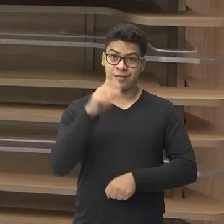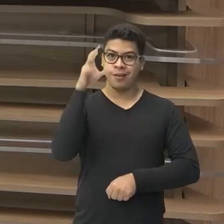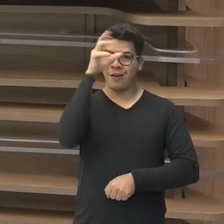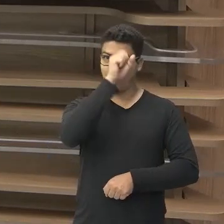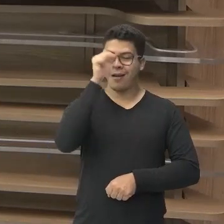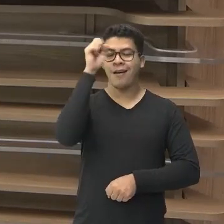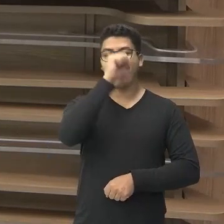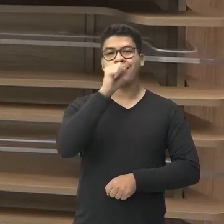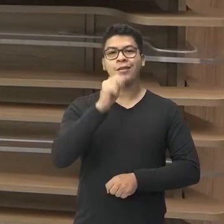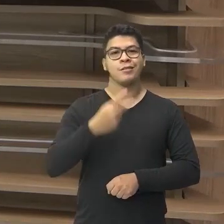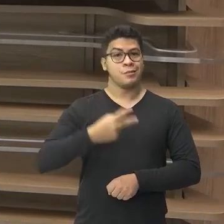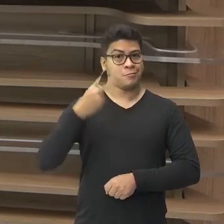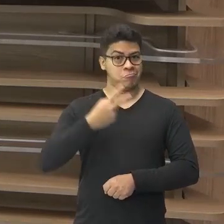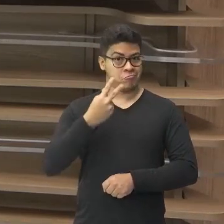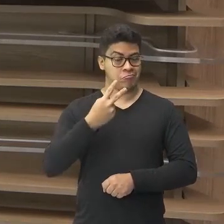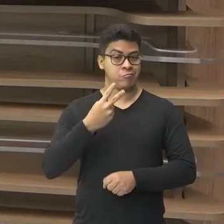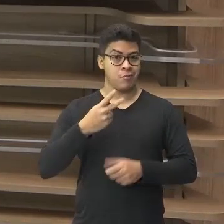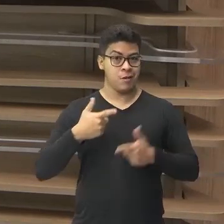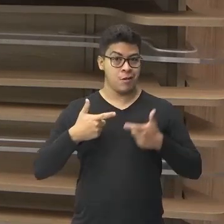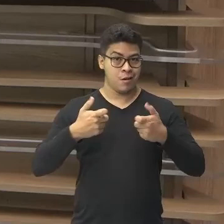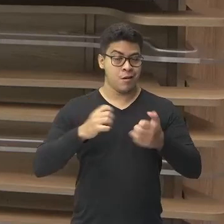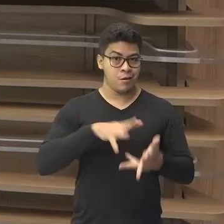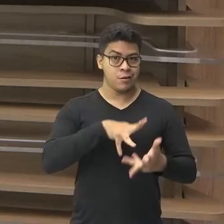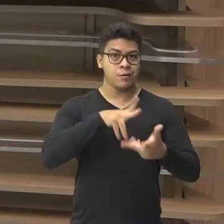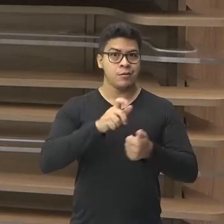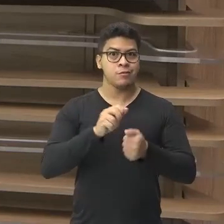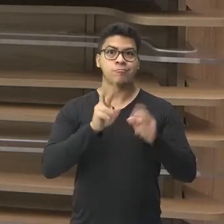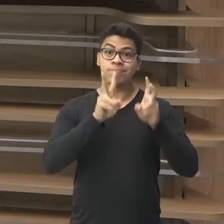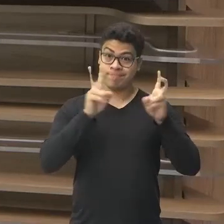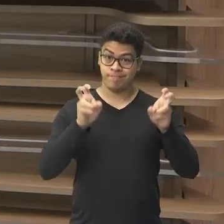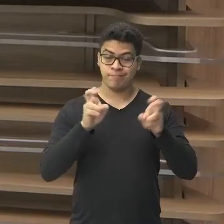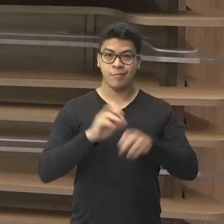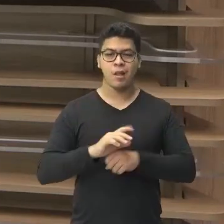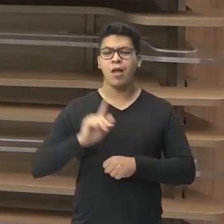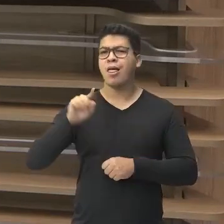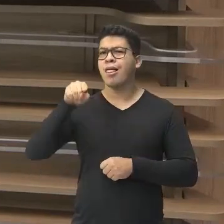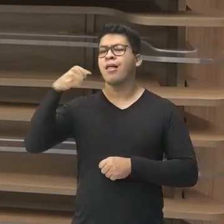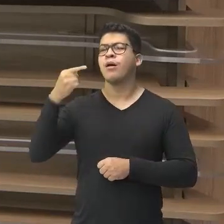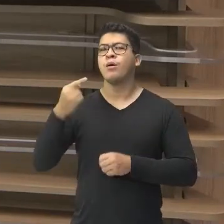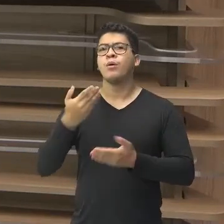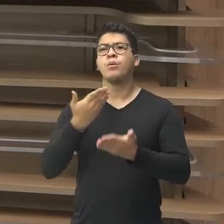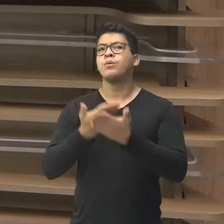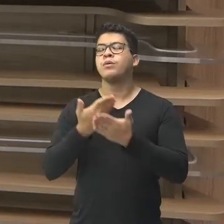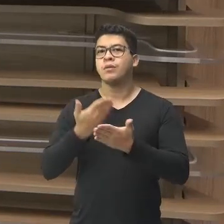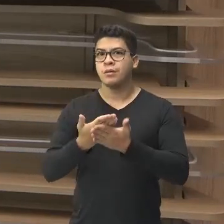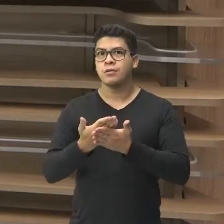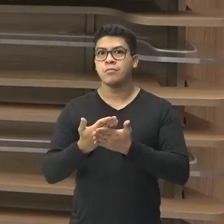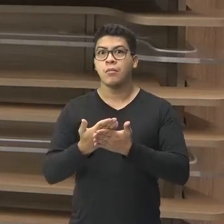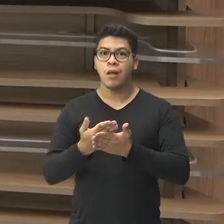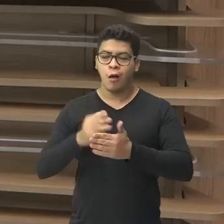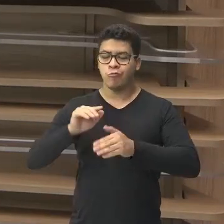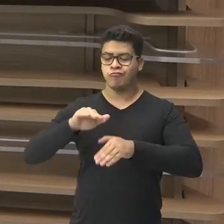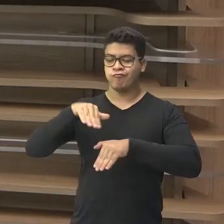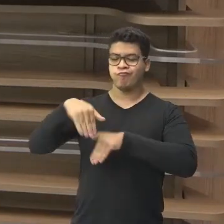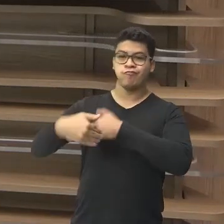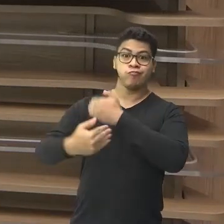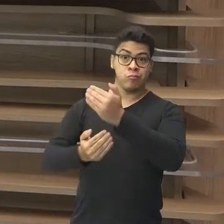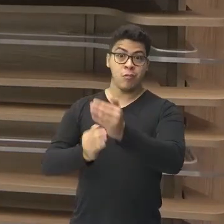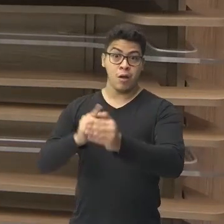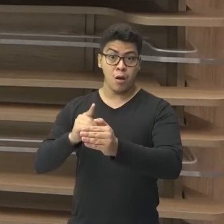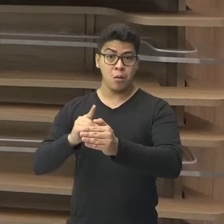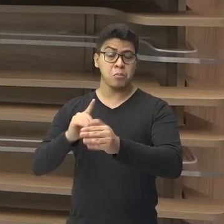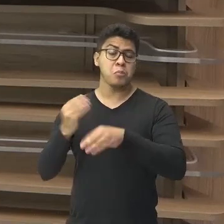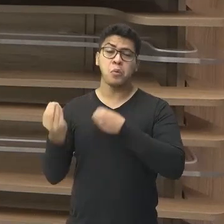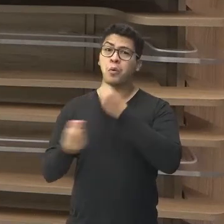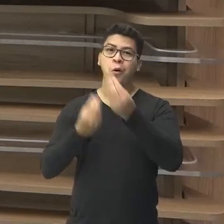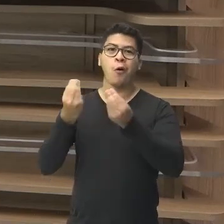sobre a Segunda Guerra Mundial. Nossa próxima aula vai falar sobre o desenrolar da guerra justamente no Pacífico.